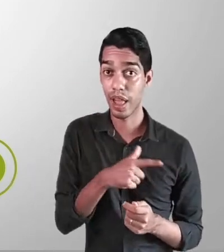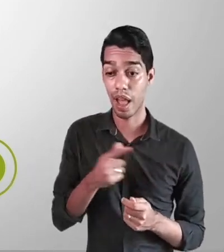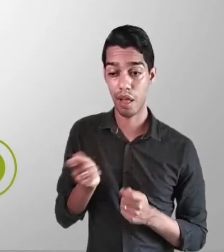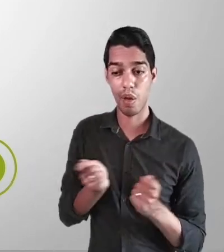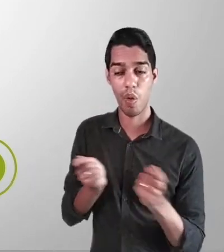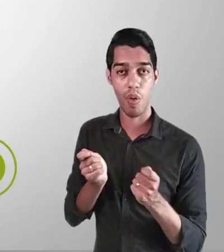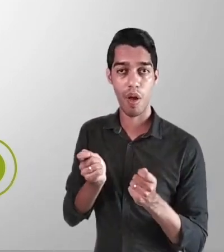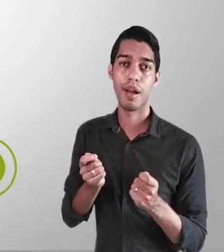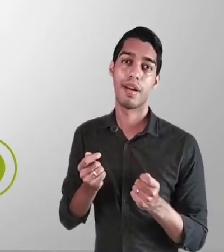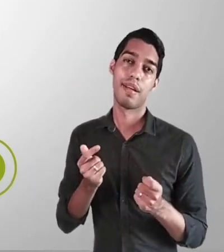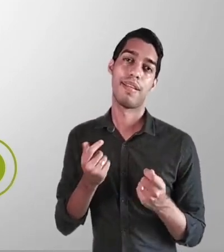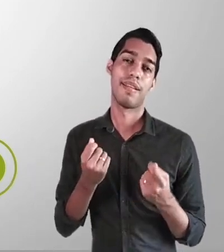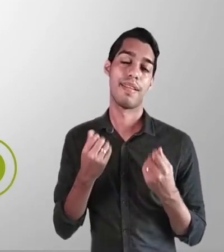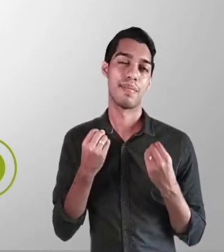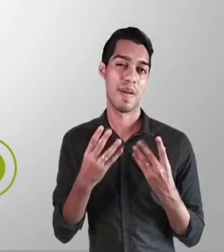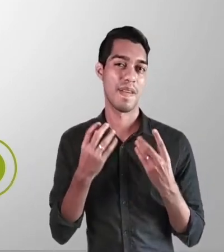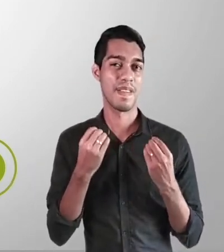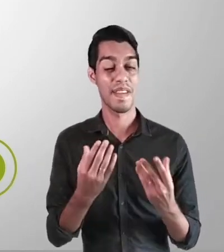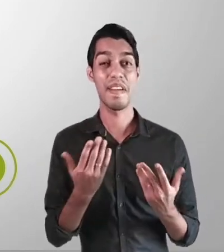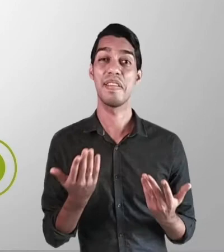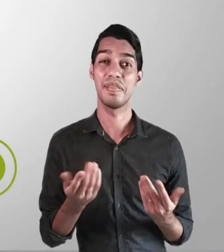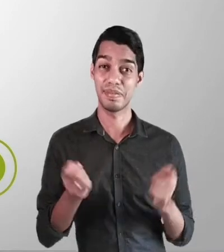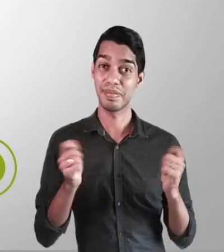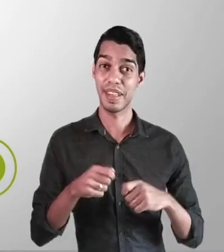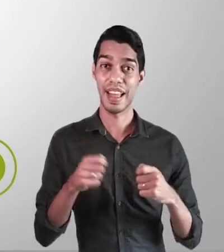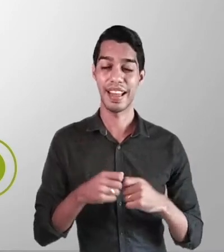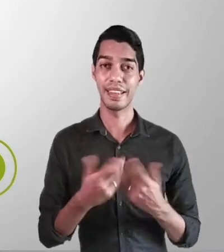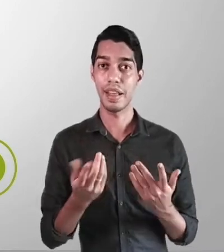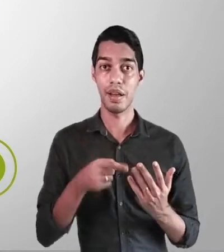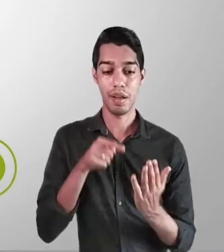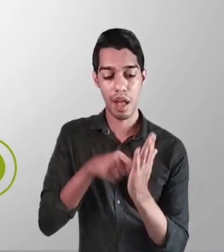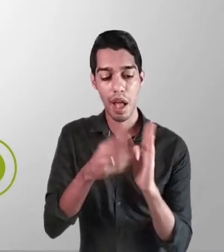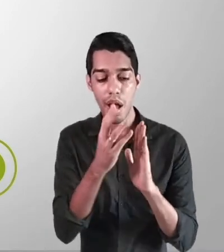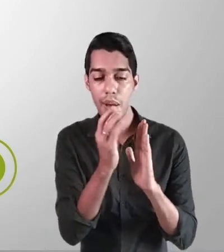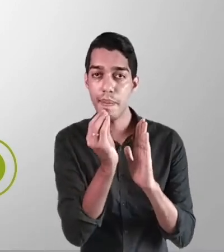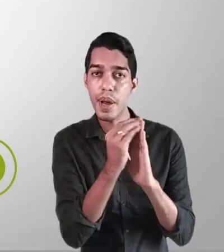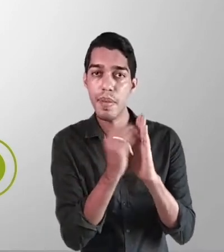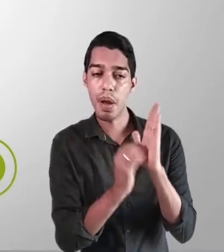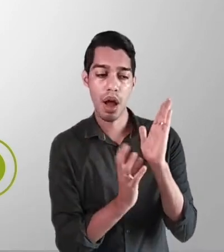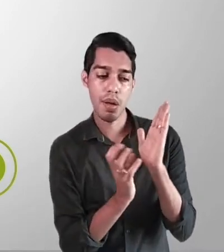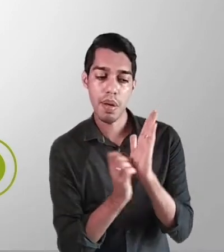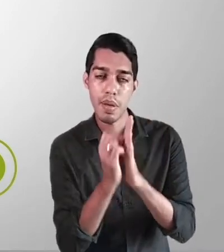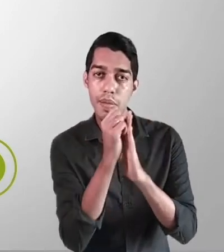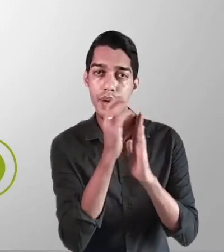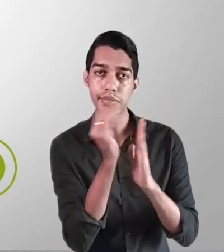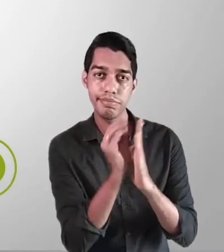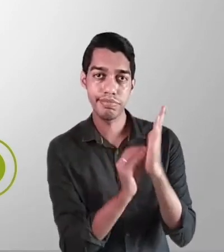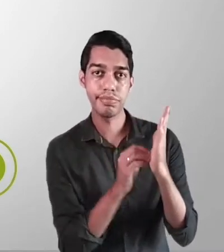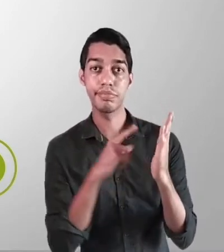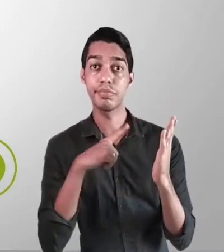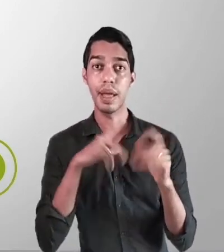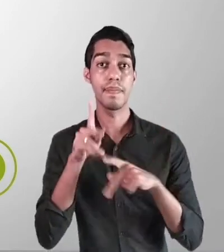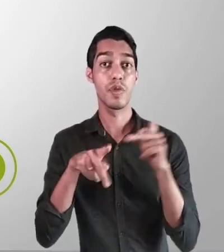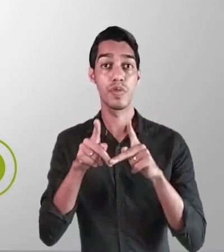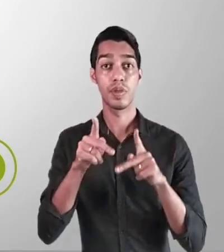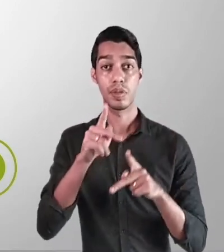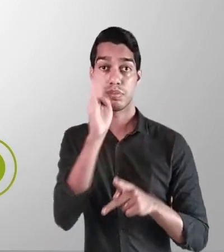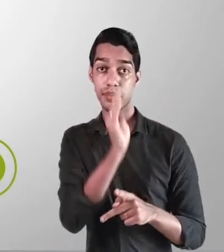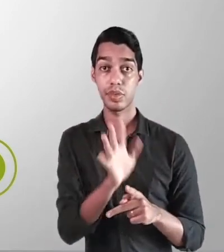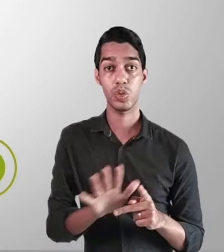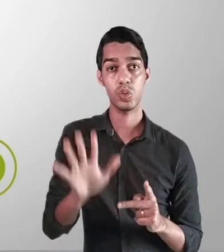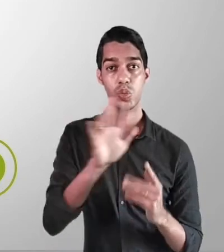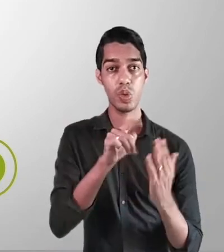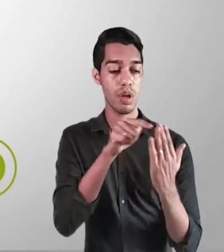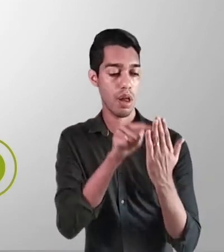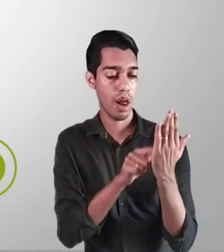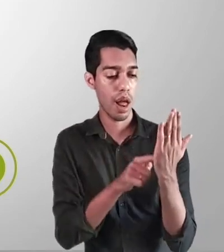as pessoas a entender melhor o perfil de saúde financeira da população como um todo. A ideia também é